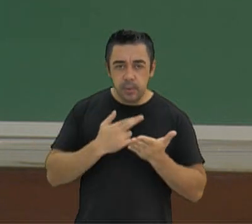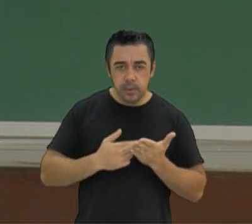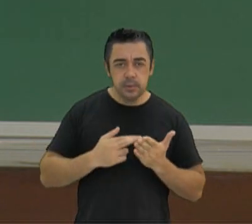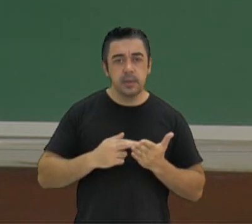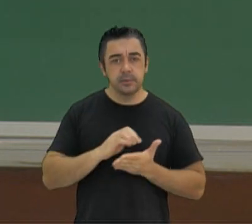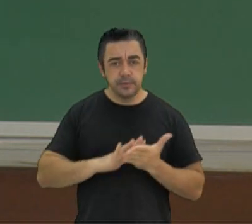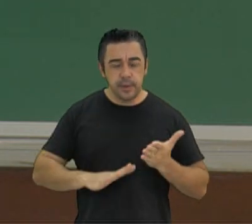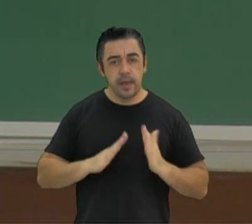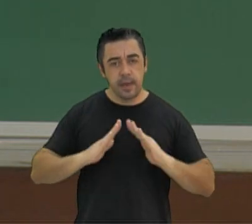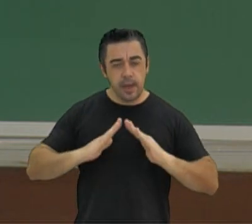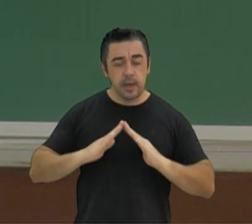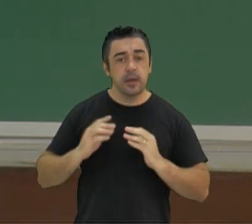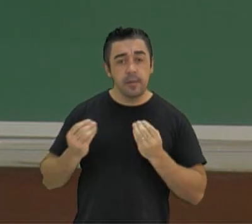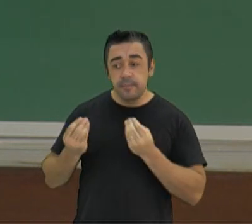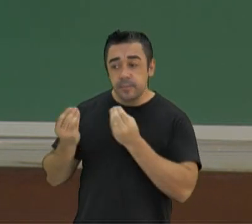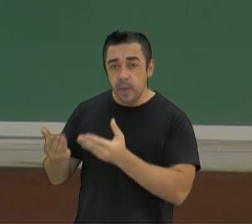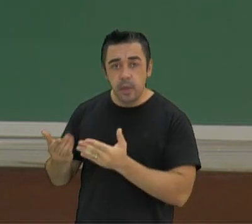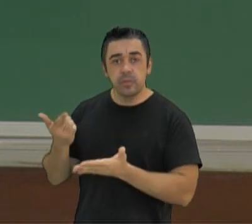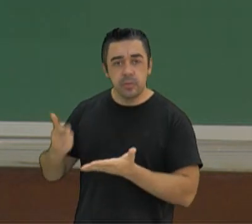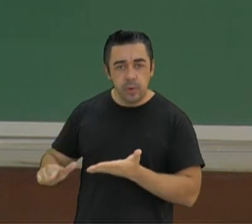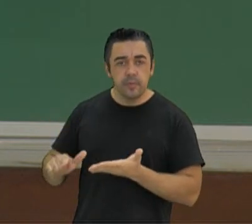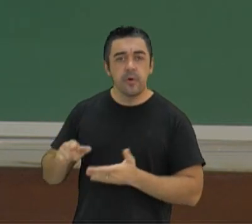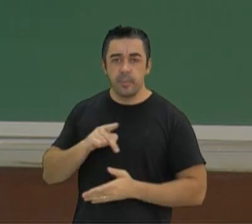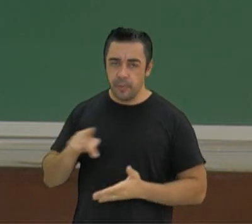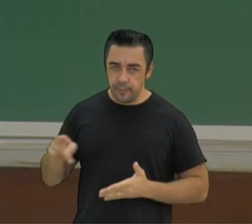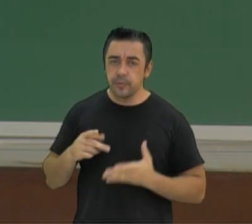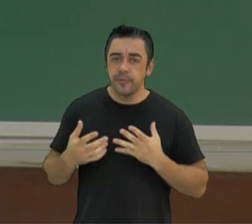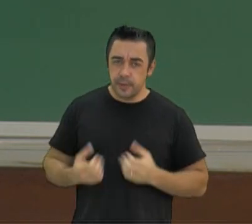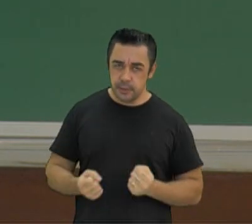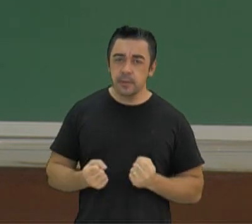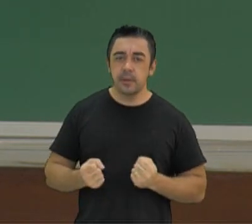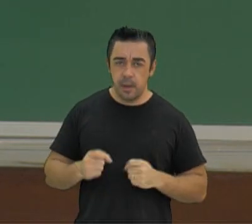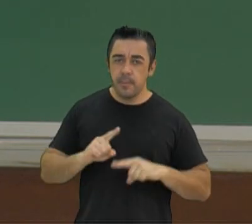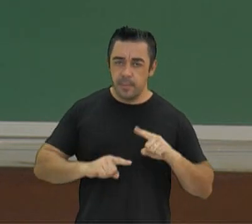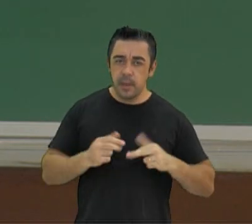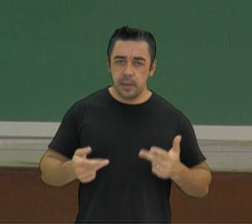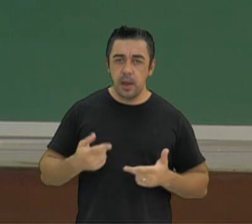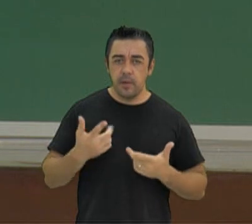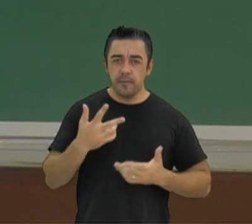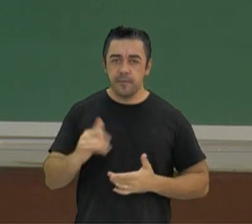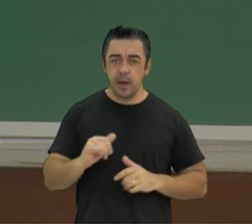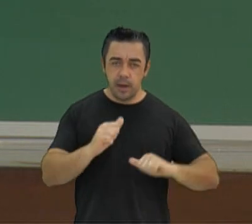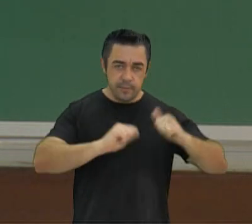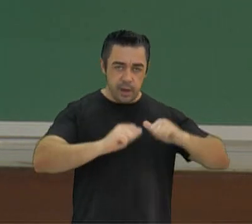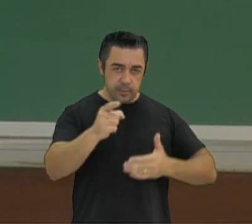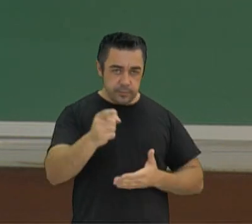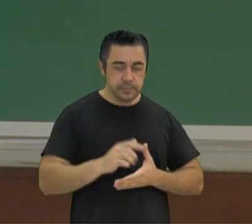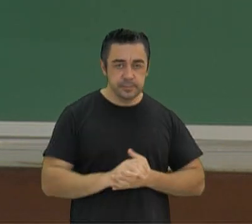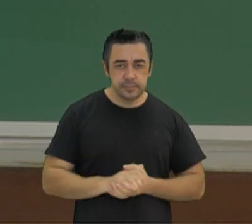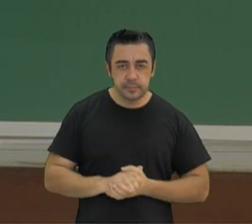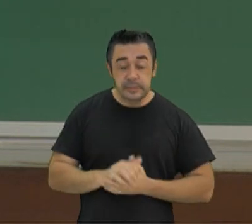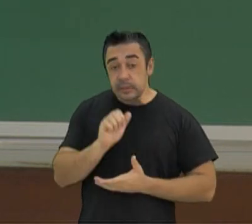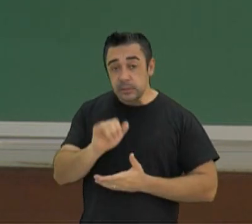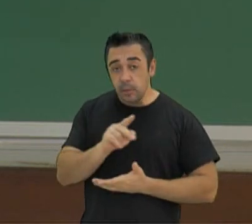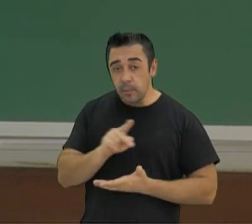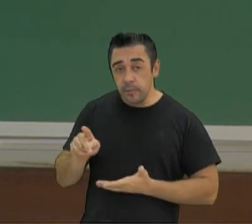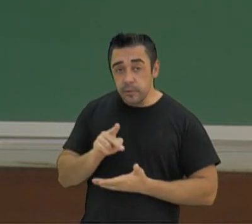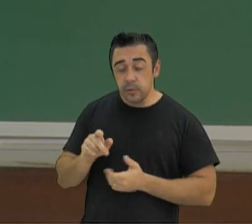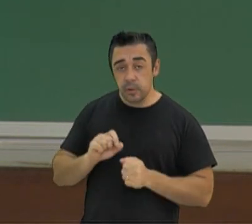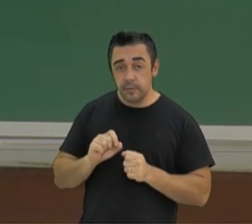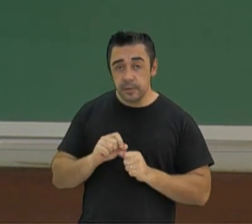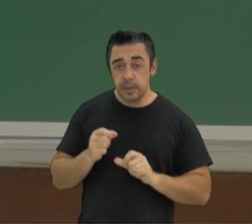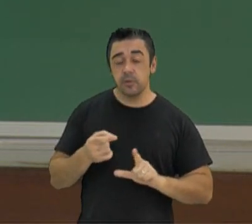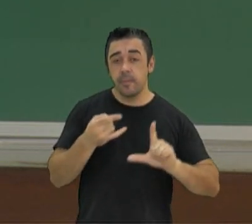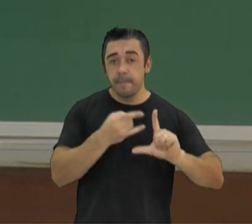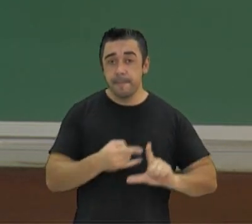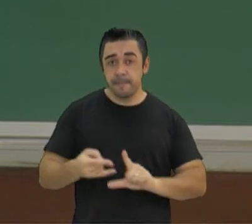depois devolve na escola de novo. Seu professor com certeza vai receber esse material e vai te avaliar, legal? E se o seu professor está fazendo meets